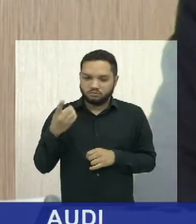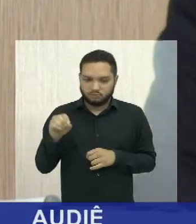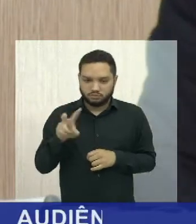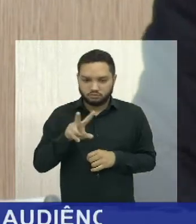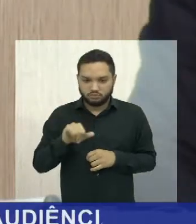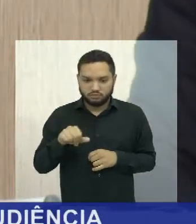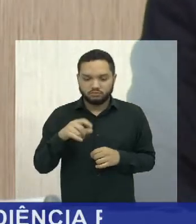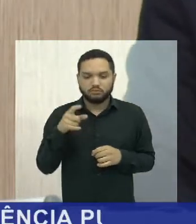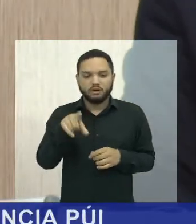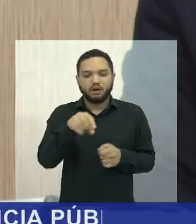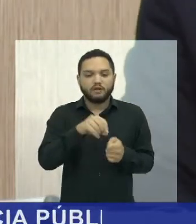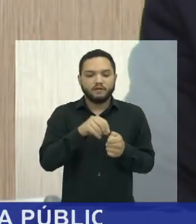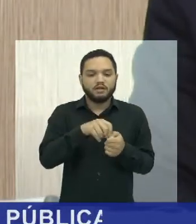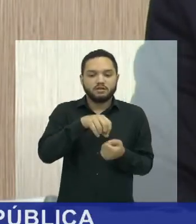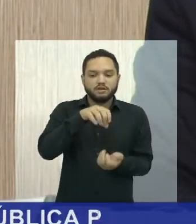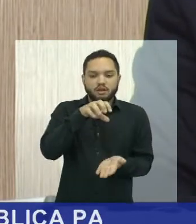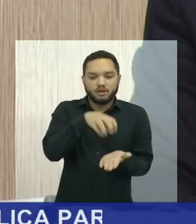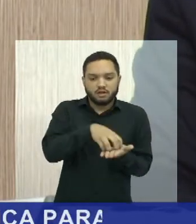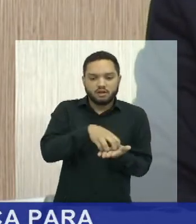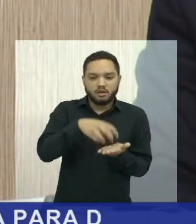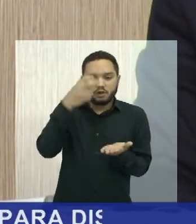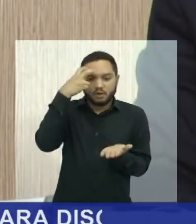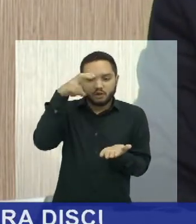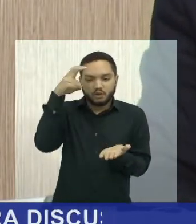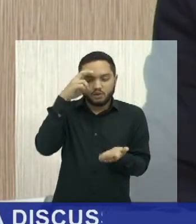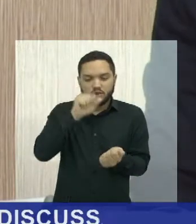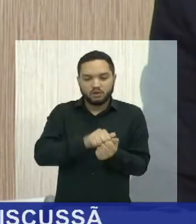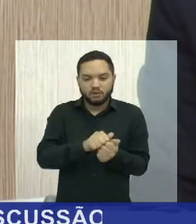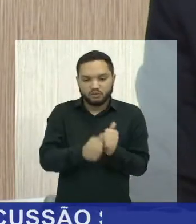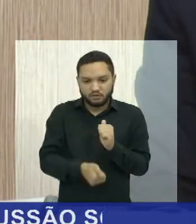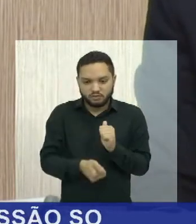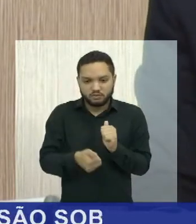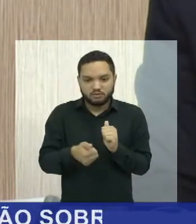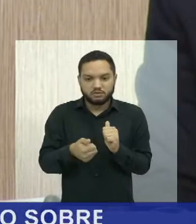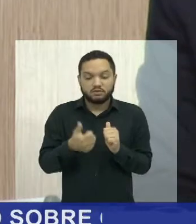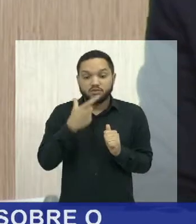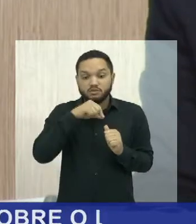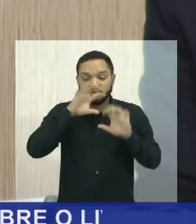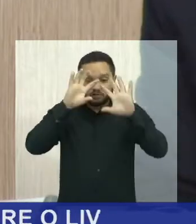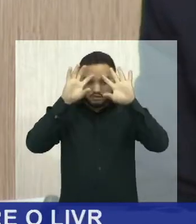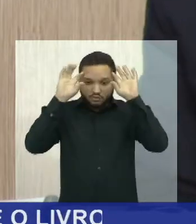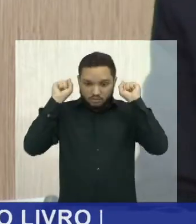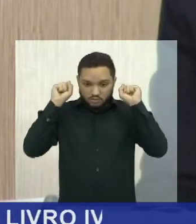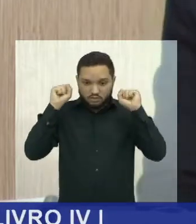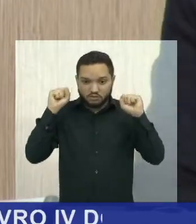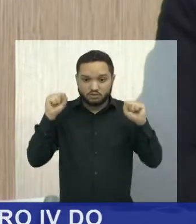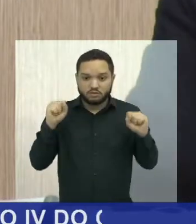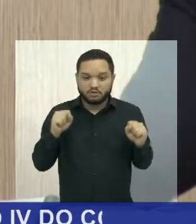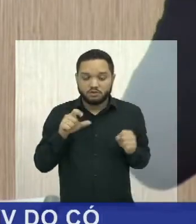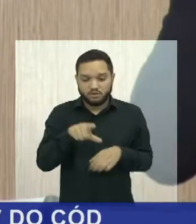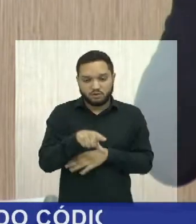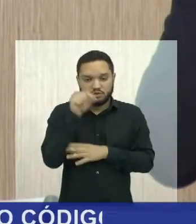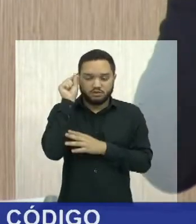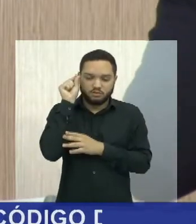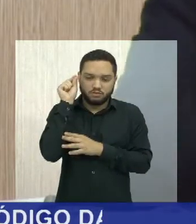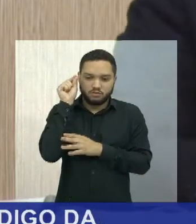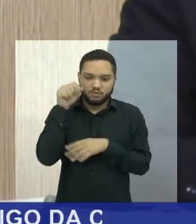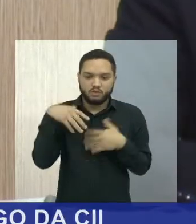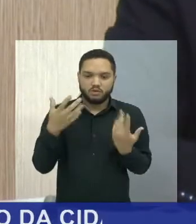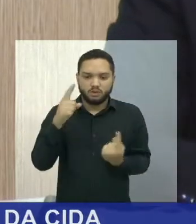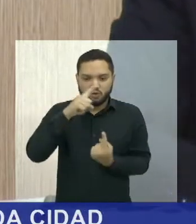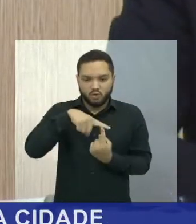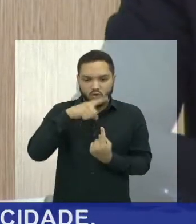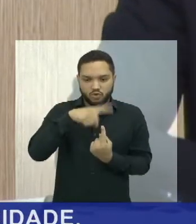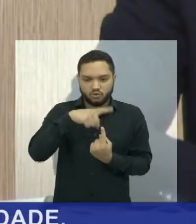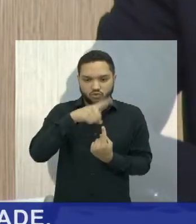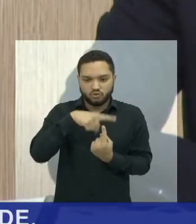centro cultural, na verdade, um centro de cultura e esportes, que o Conselho Gestor da Osório de Paiva escolheu qual era o tipo de